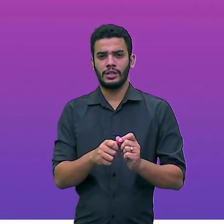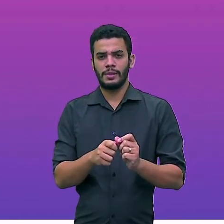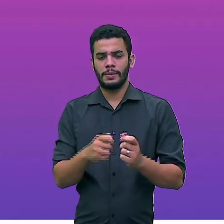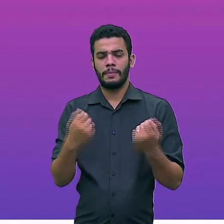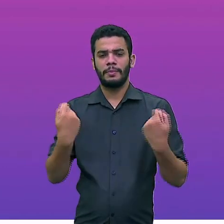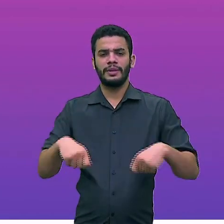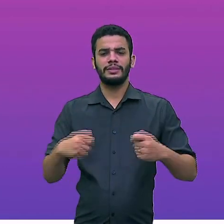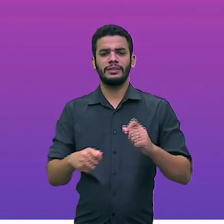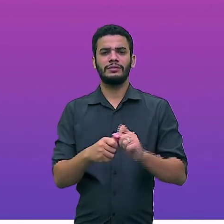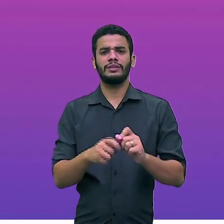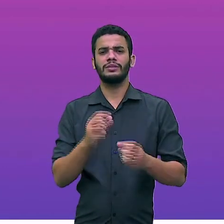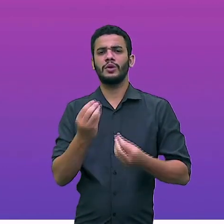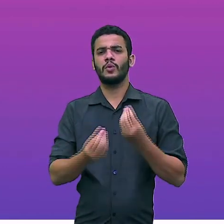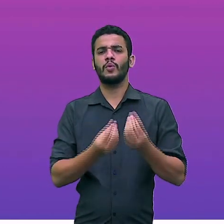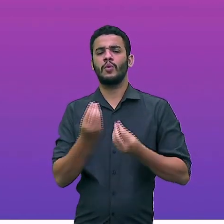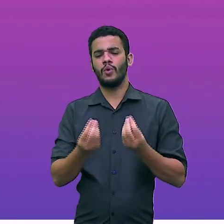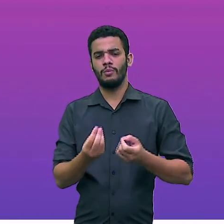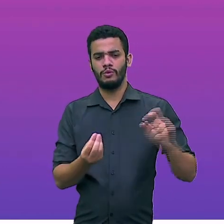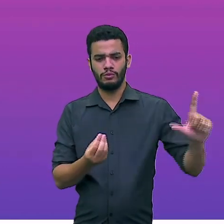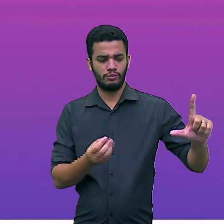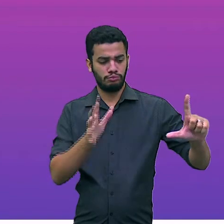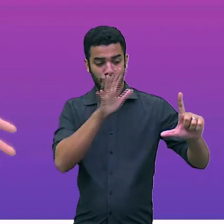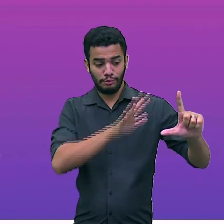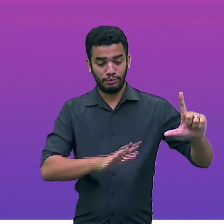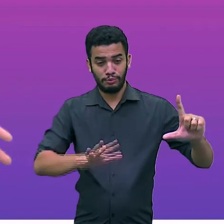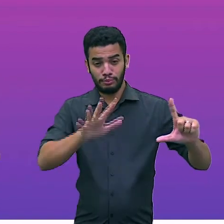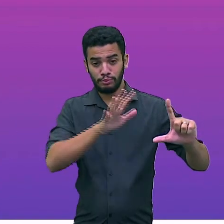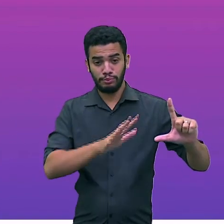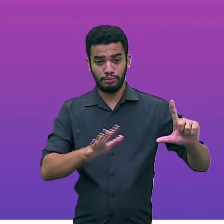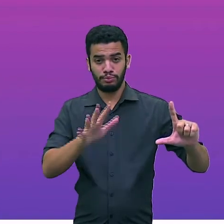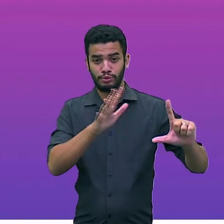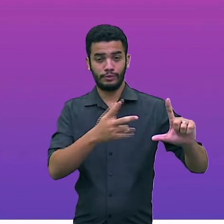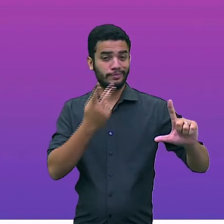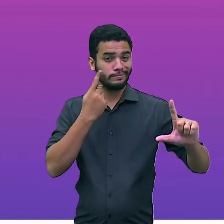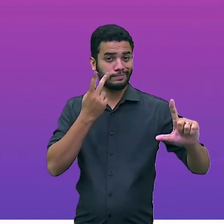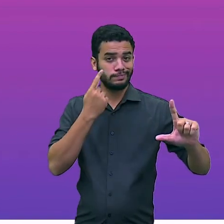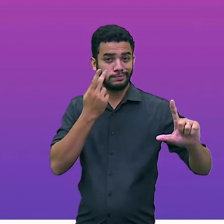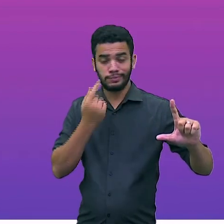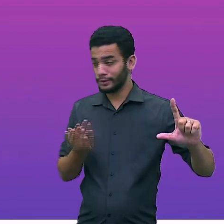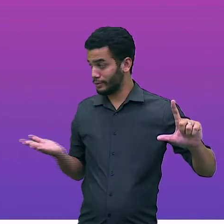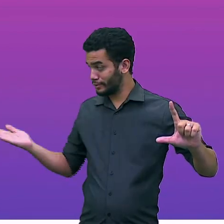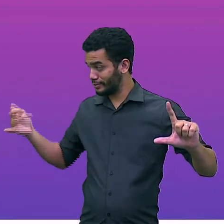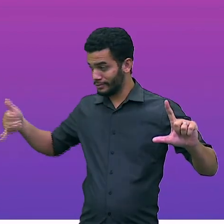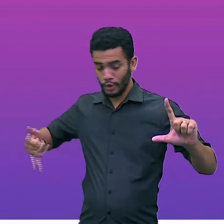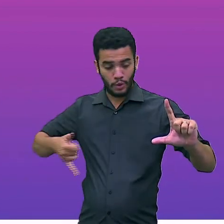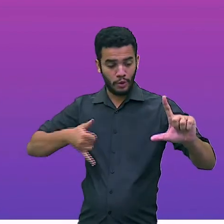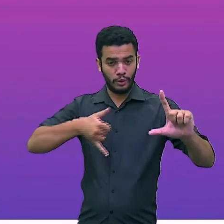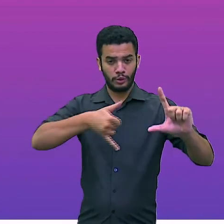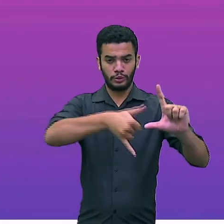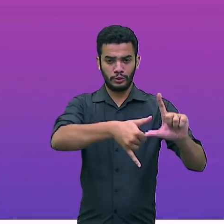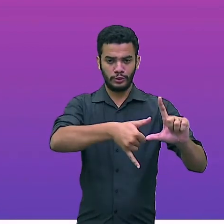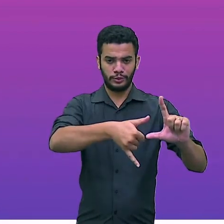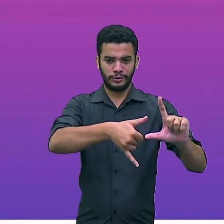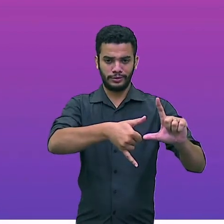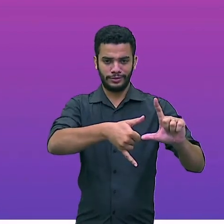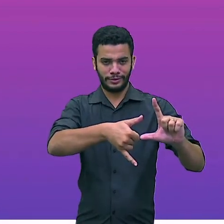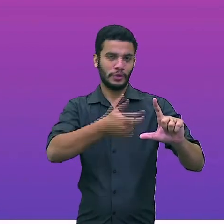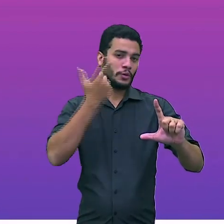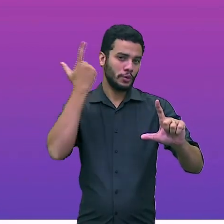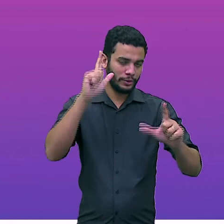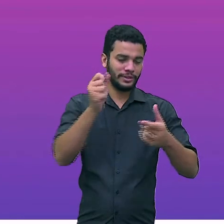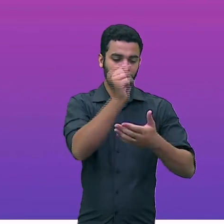smedgv.com/aluno ou aponte a câmera do seu celular para o QR Code que aparece no canto da sua tela. Lá